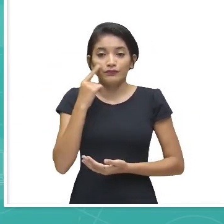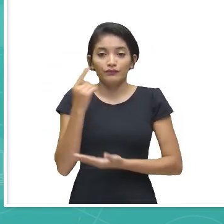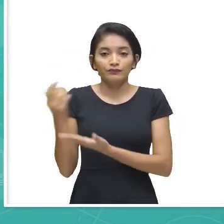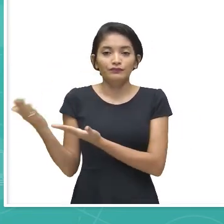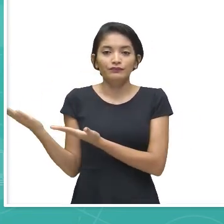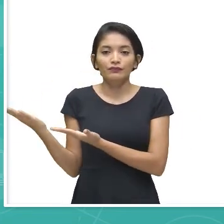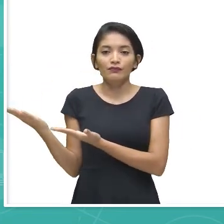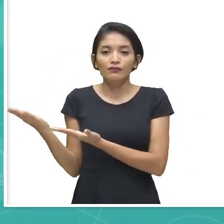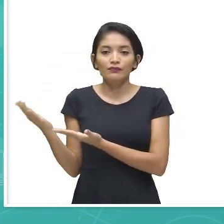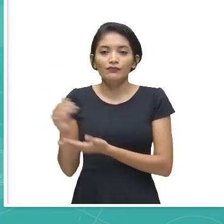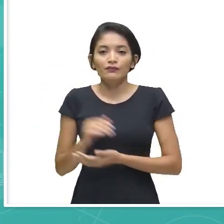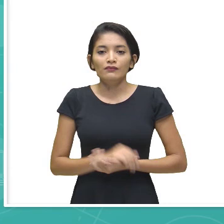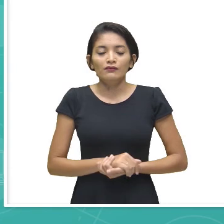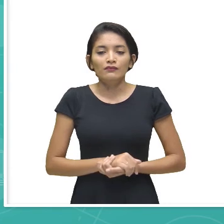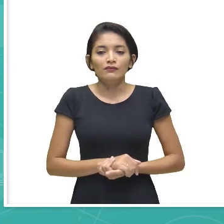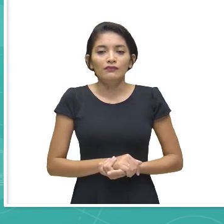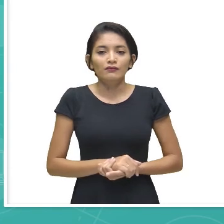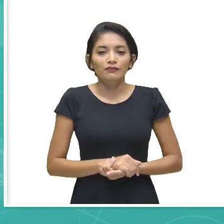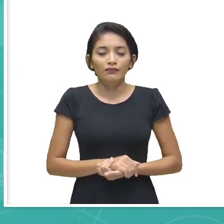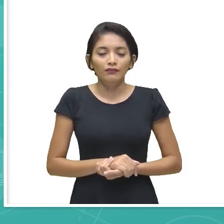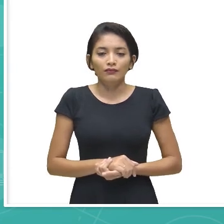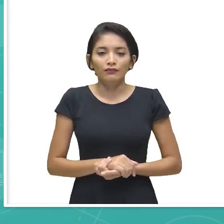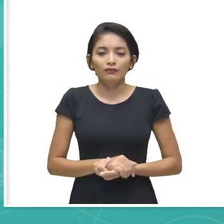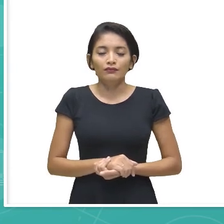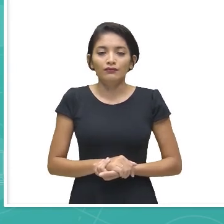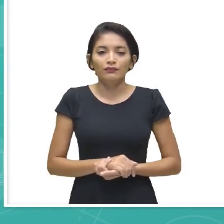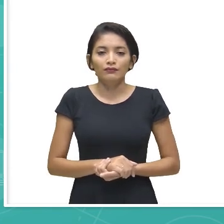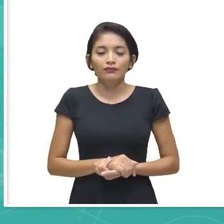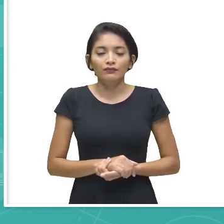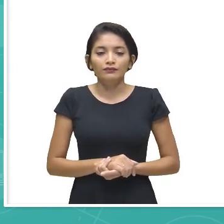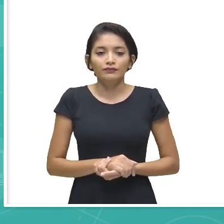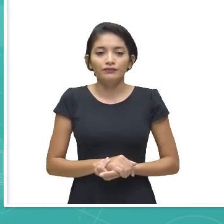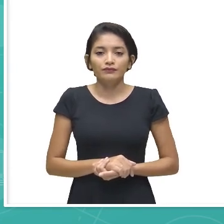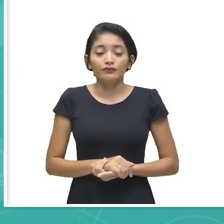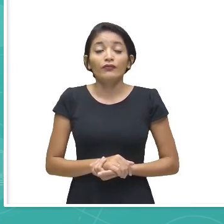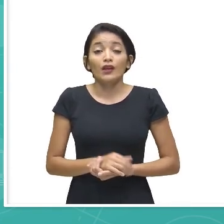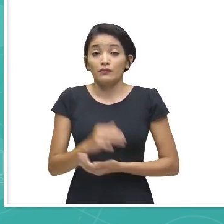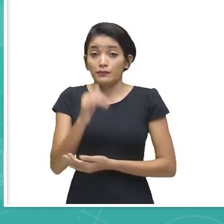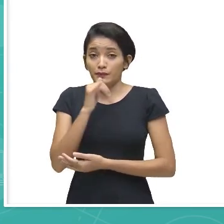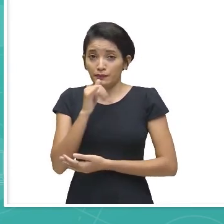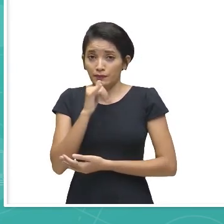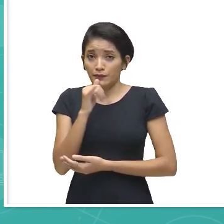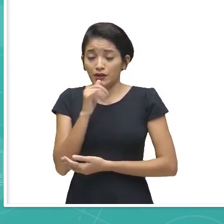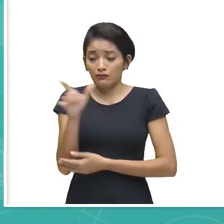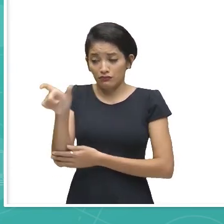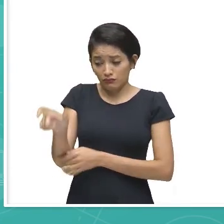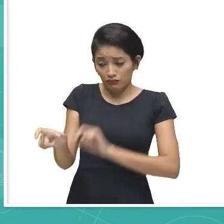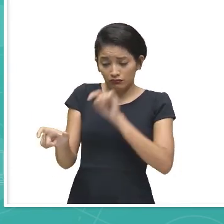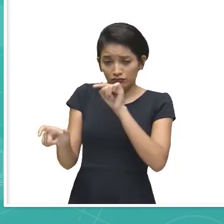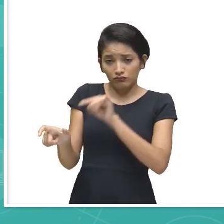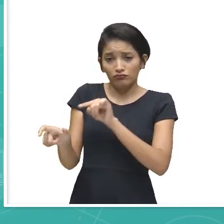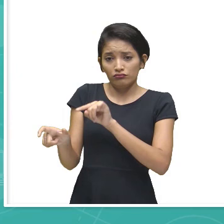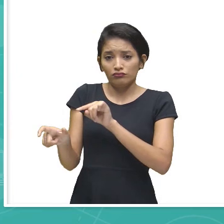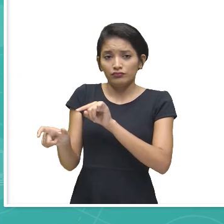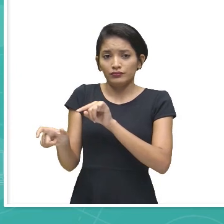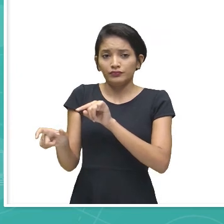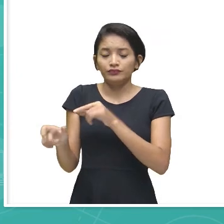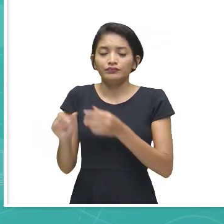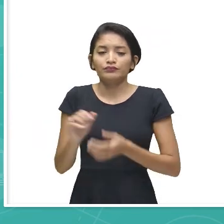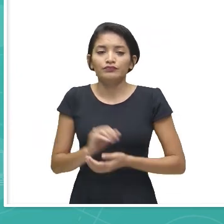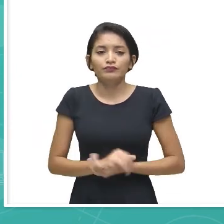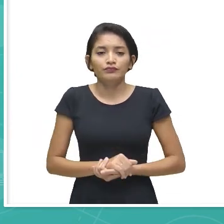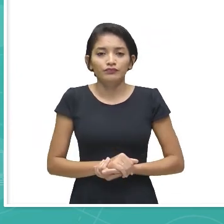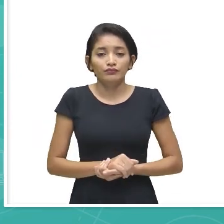tá certo? Então agora eu vou pegar como exemplo uma pessoa que pesa